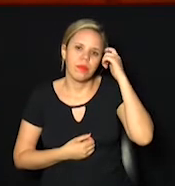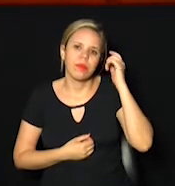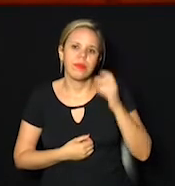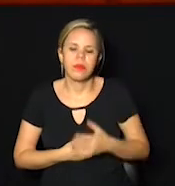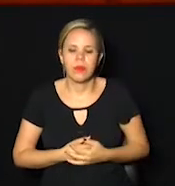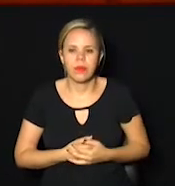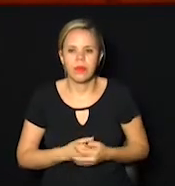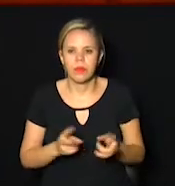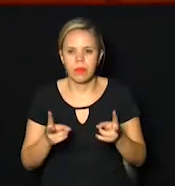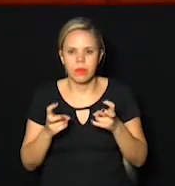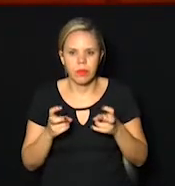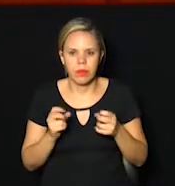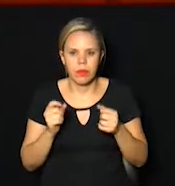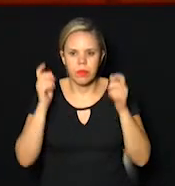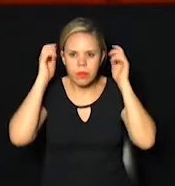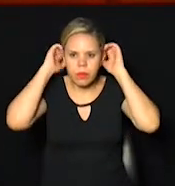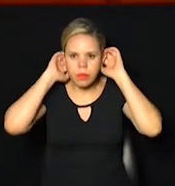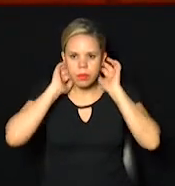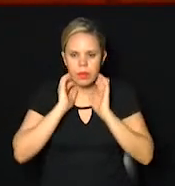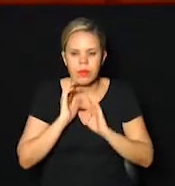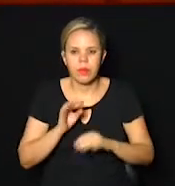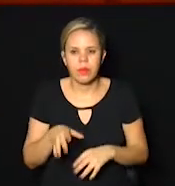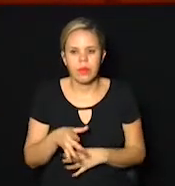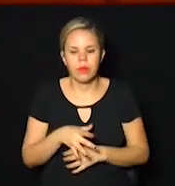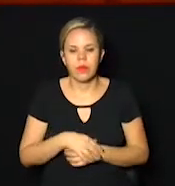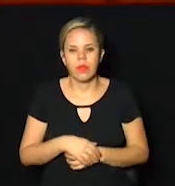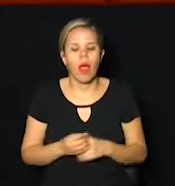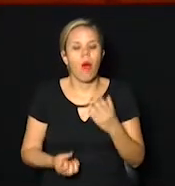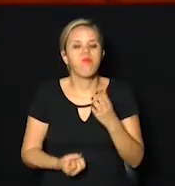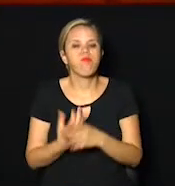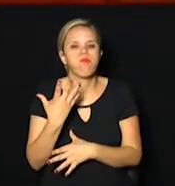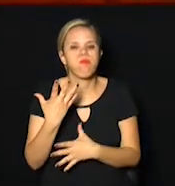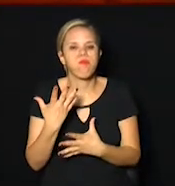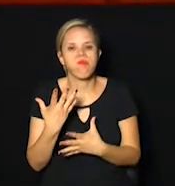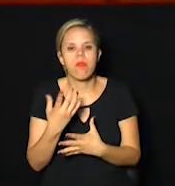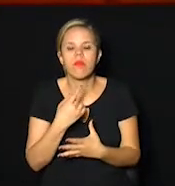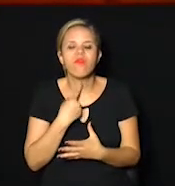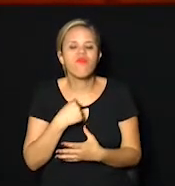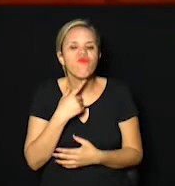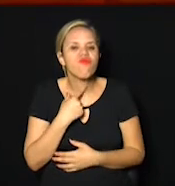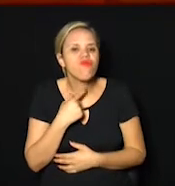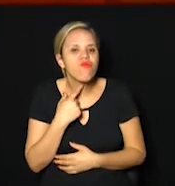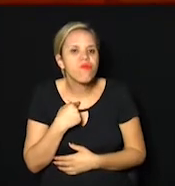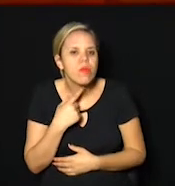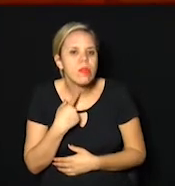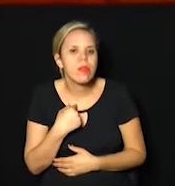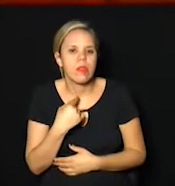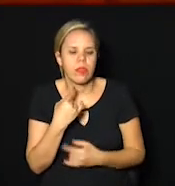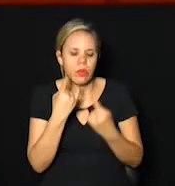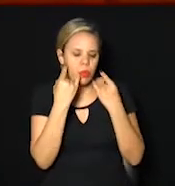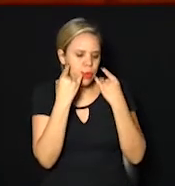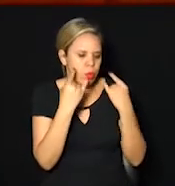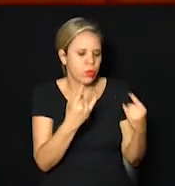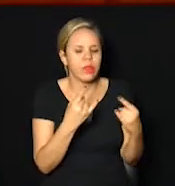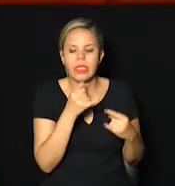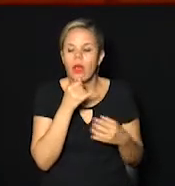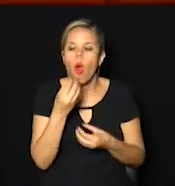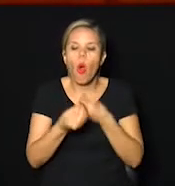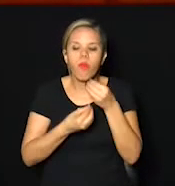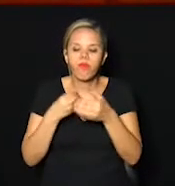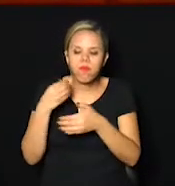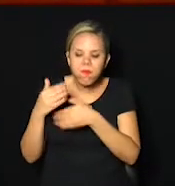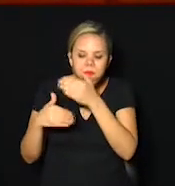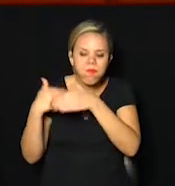note que a presença das paixões, né? Do processo de